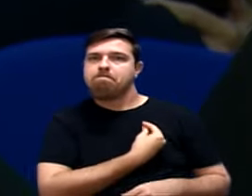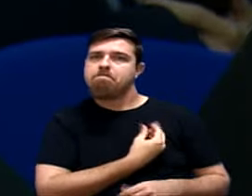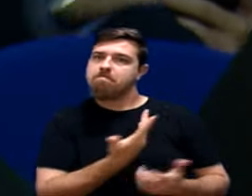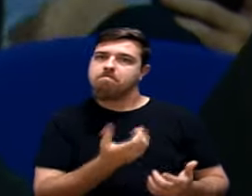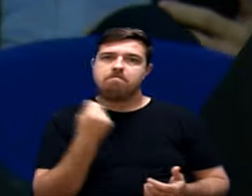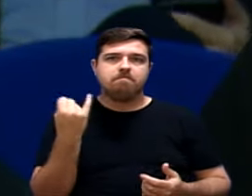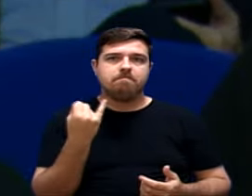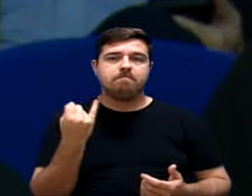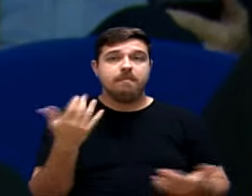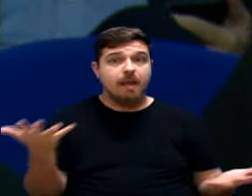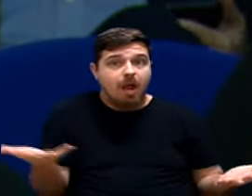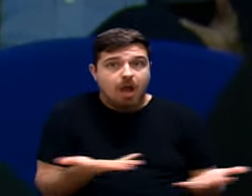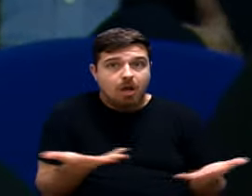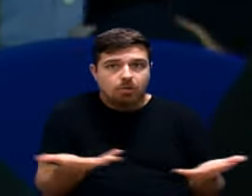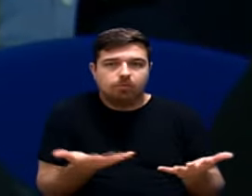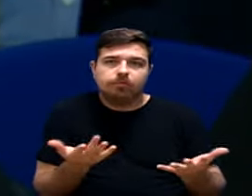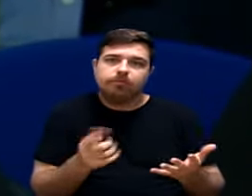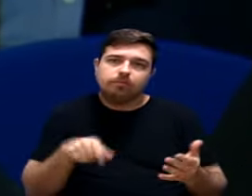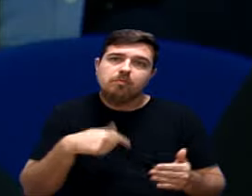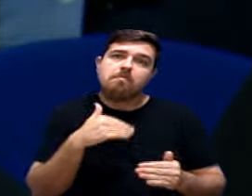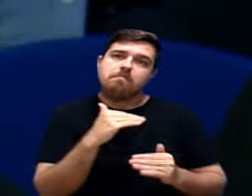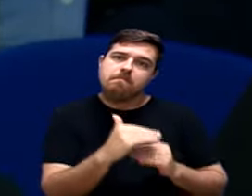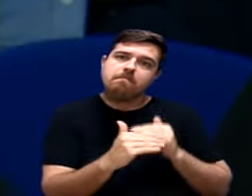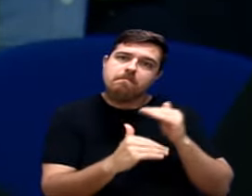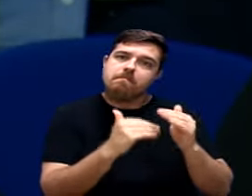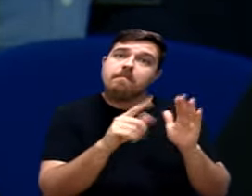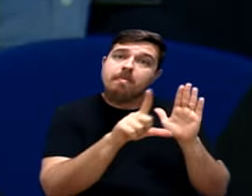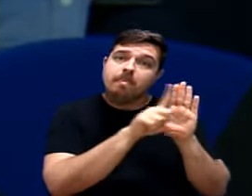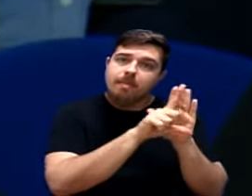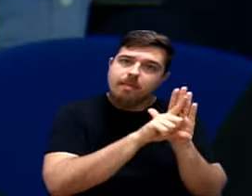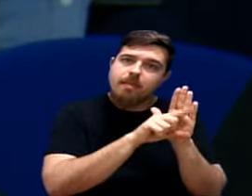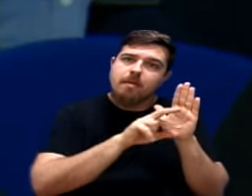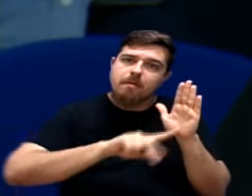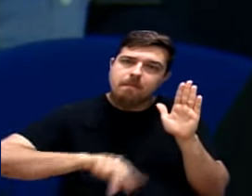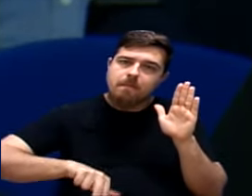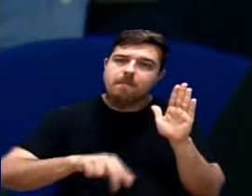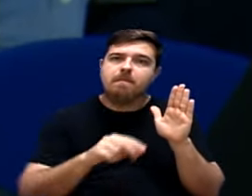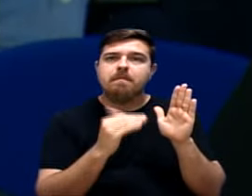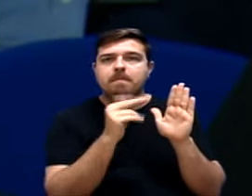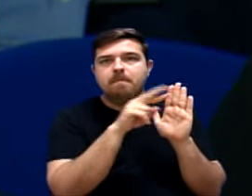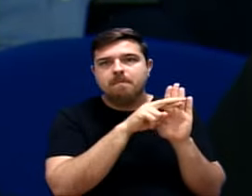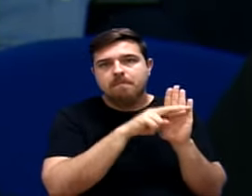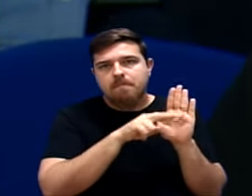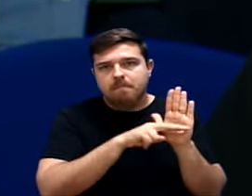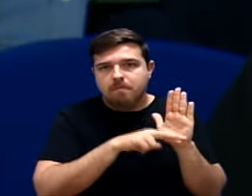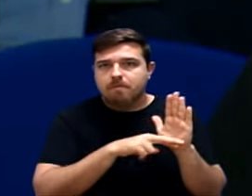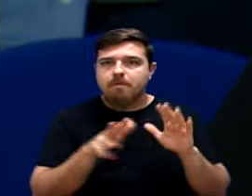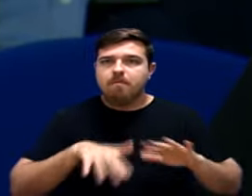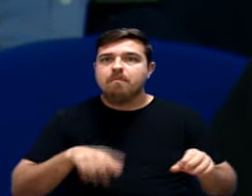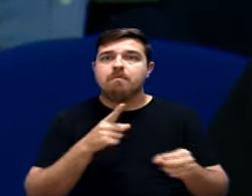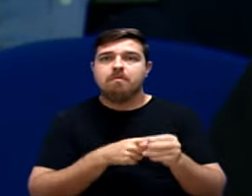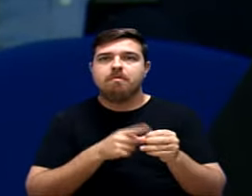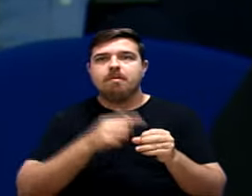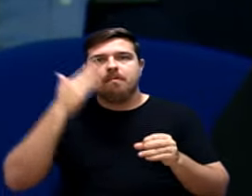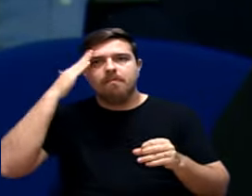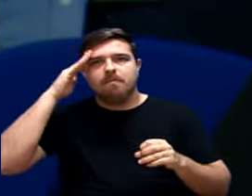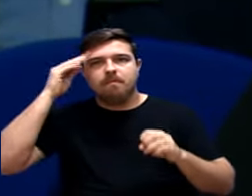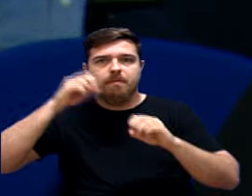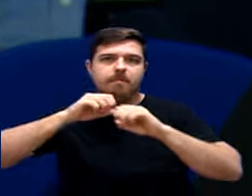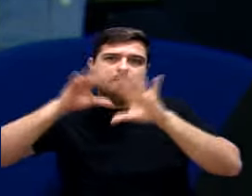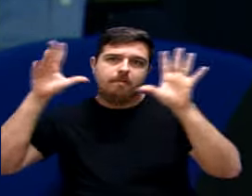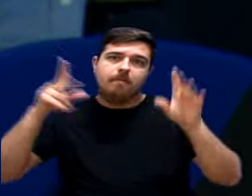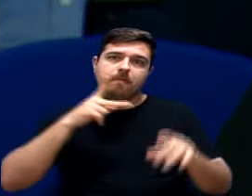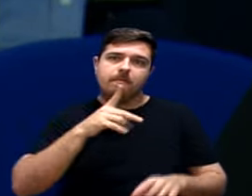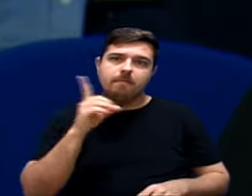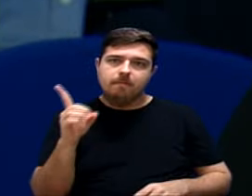é nesse momento que nós vamos dar as próximas diretrizes É nesse momento que a cidade vai entender um pouquinho mais o que que é plano